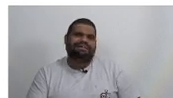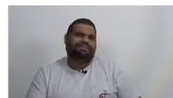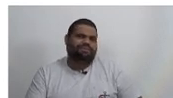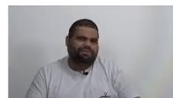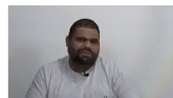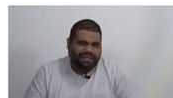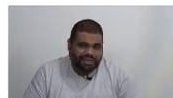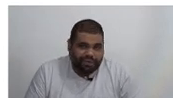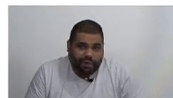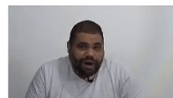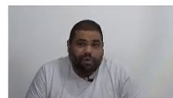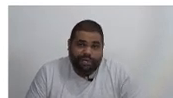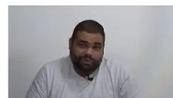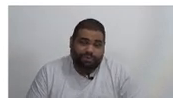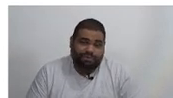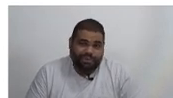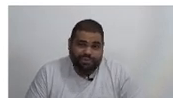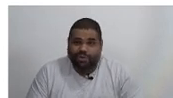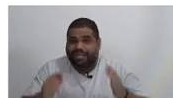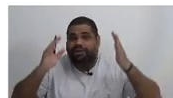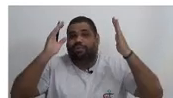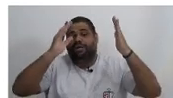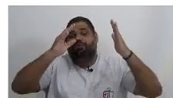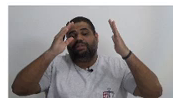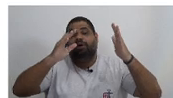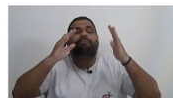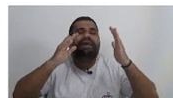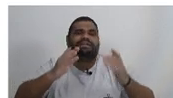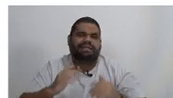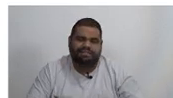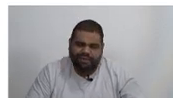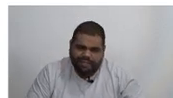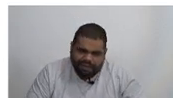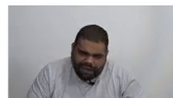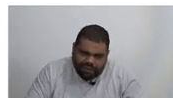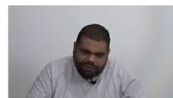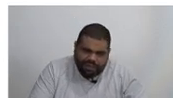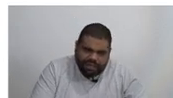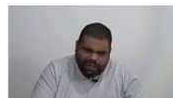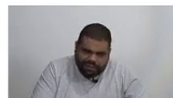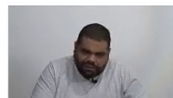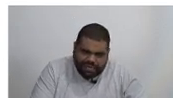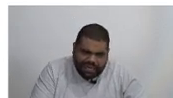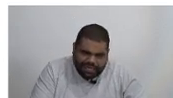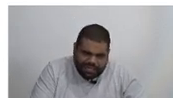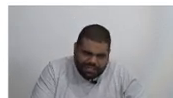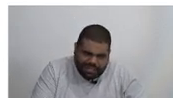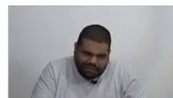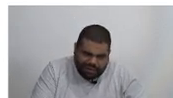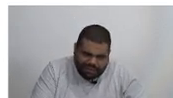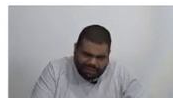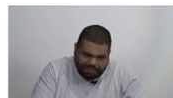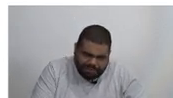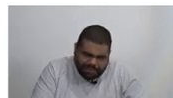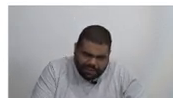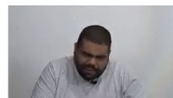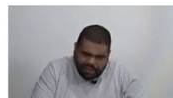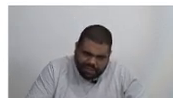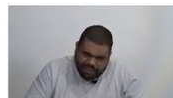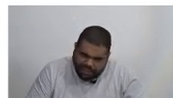valor máximo igual a 8. Só que 8 não pertence ao intervalo. Então, o que que a gente tem que